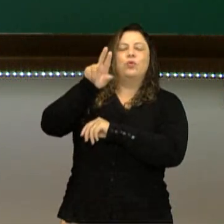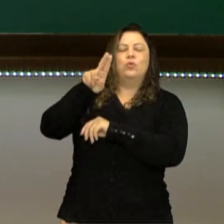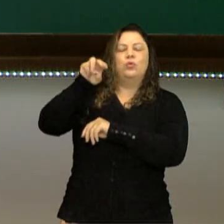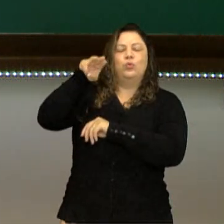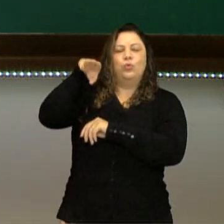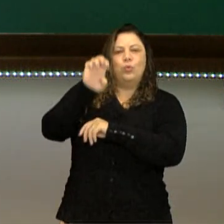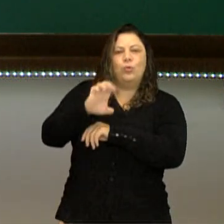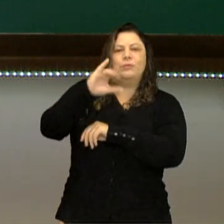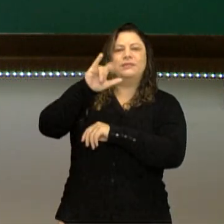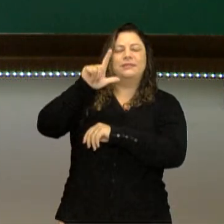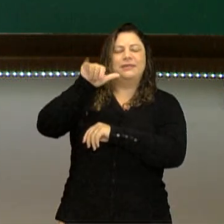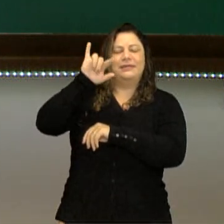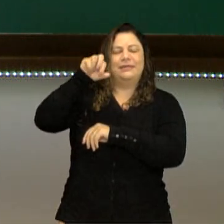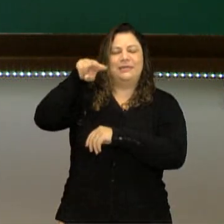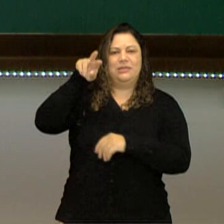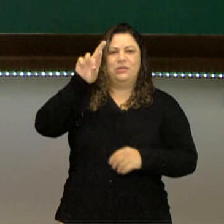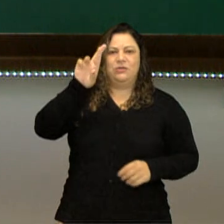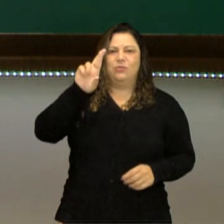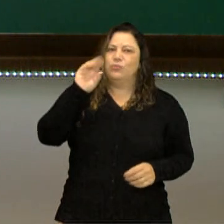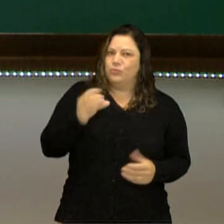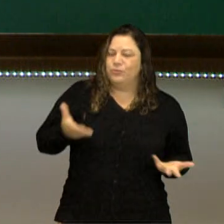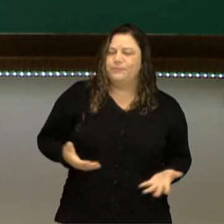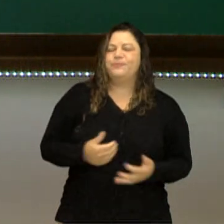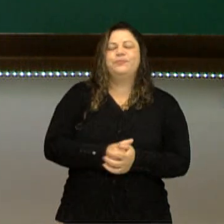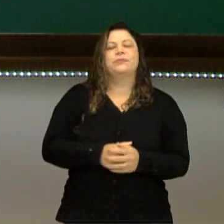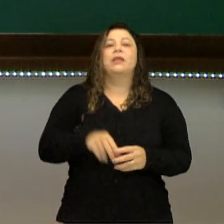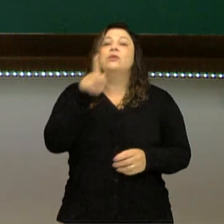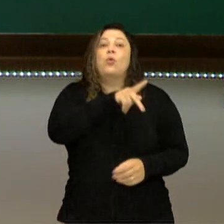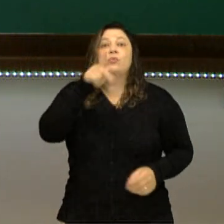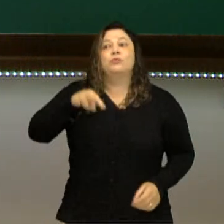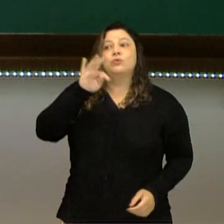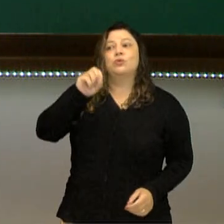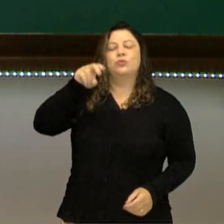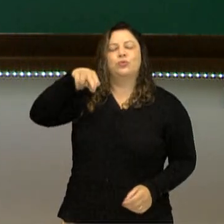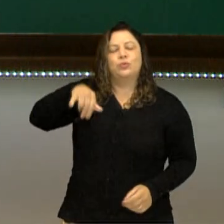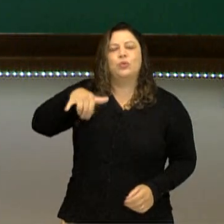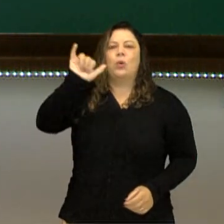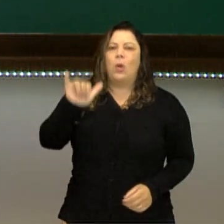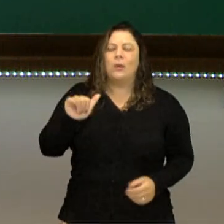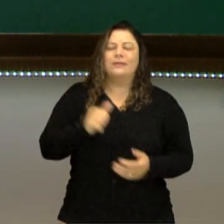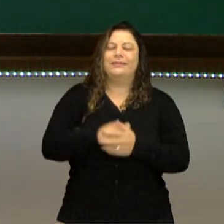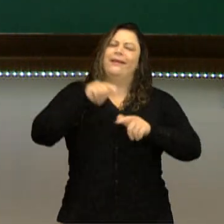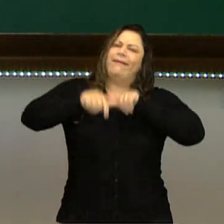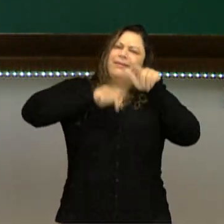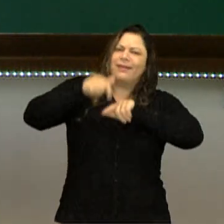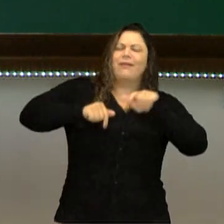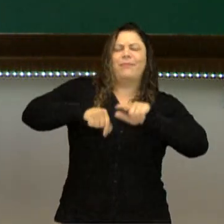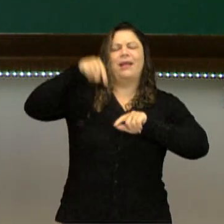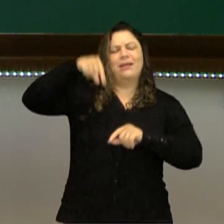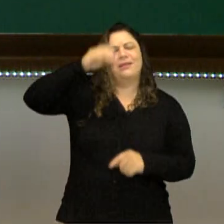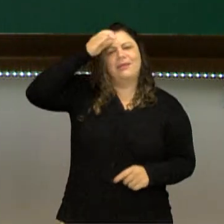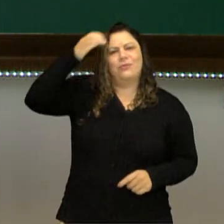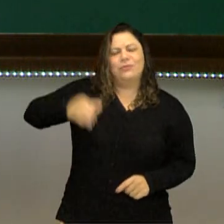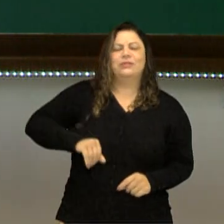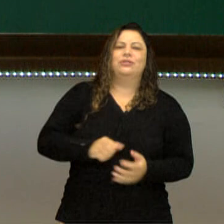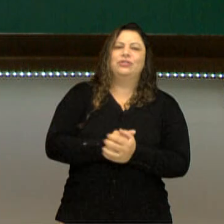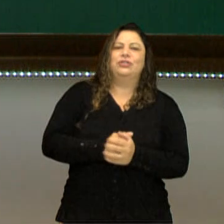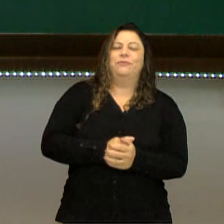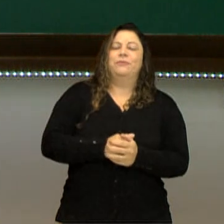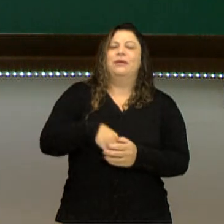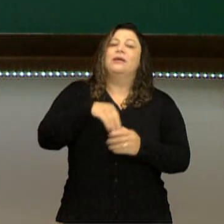Tony, trabalho aqui em Curitiba, no Colégio Estadual do Paraná. Um colégio muito legal. E vamos lá para os